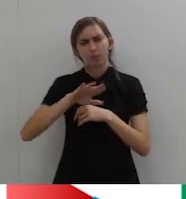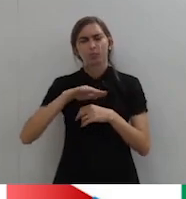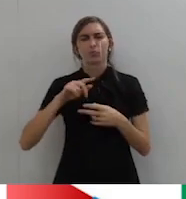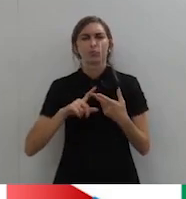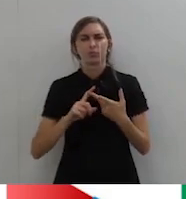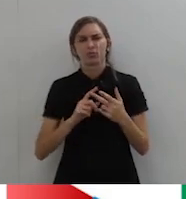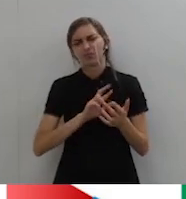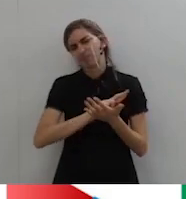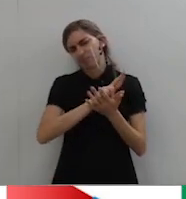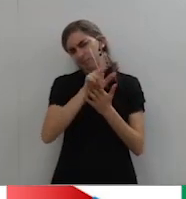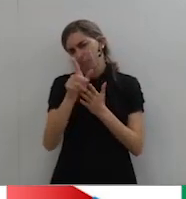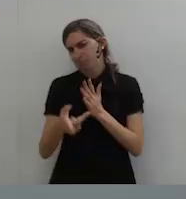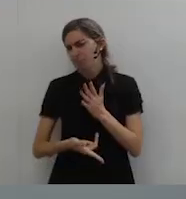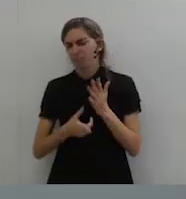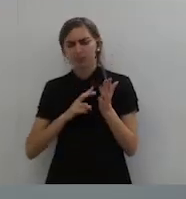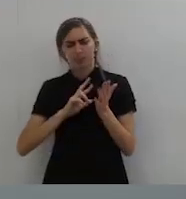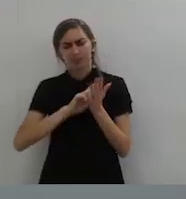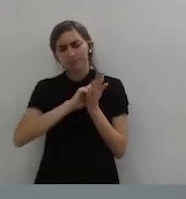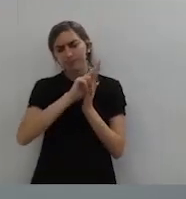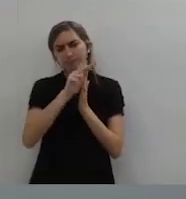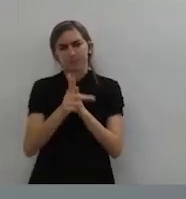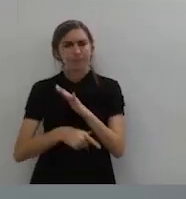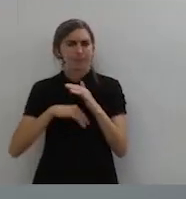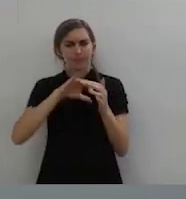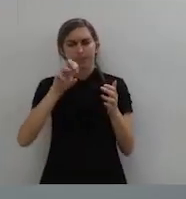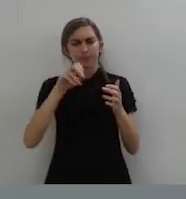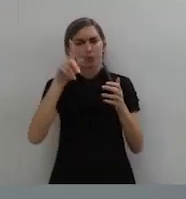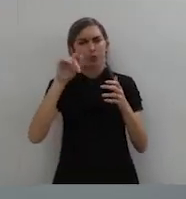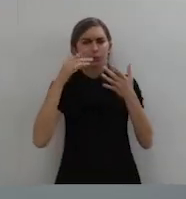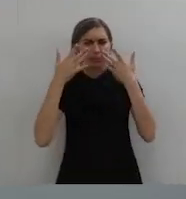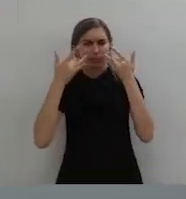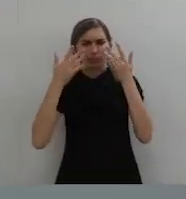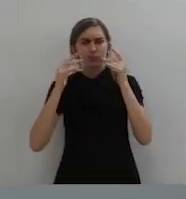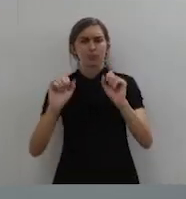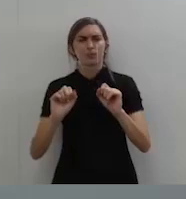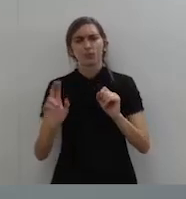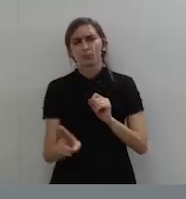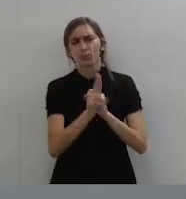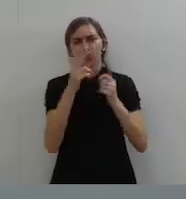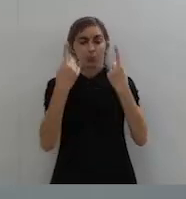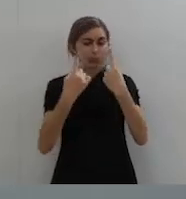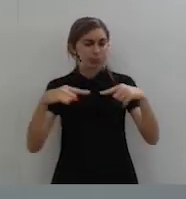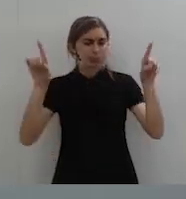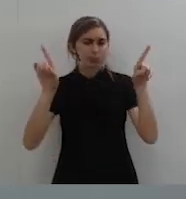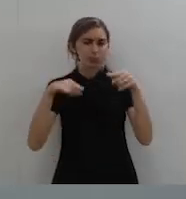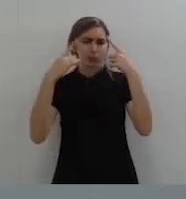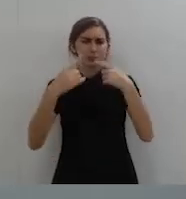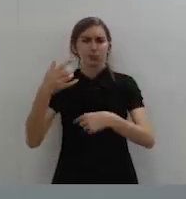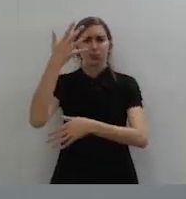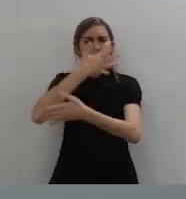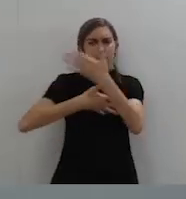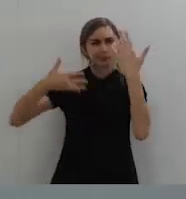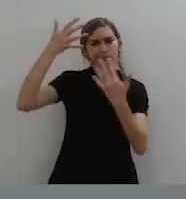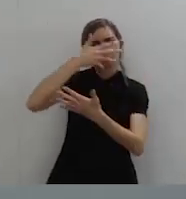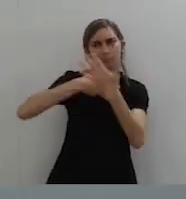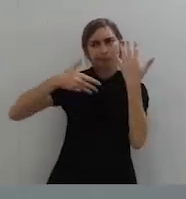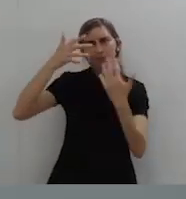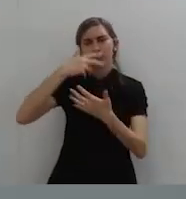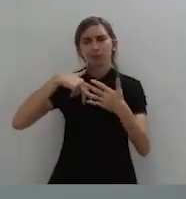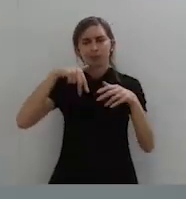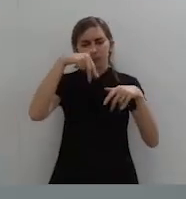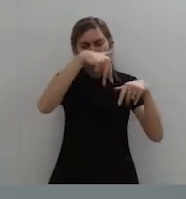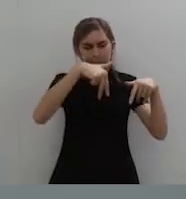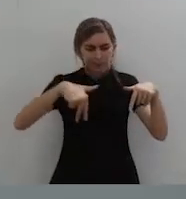né? Enfim, tem uma variedade de jogos teatrais que podem ser as músicas, cantigas, onde você tem